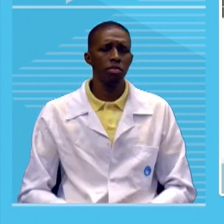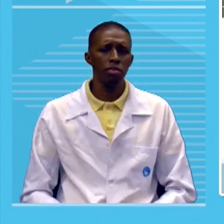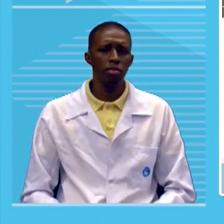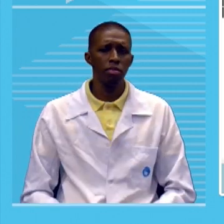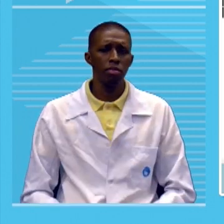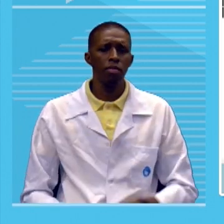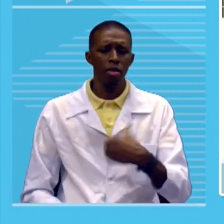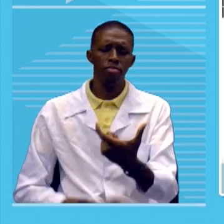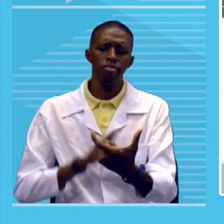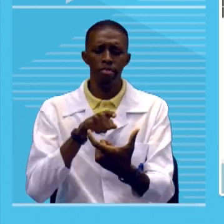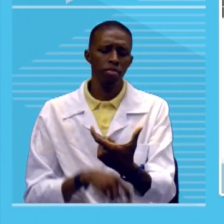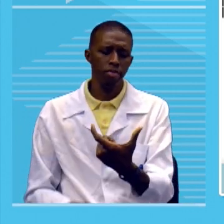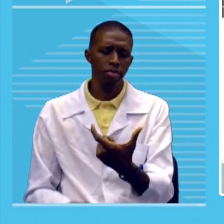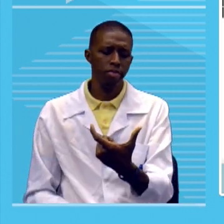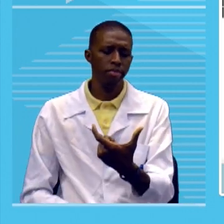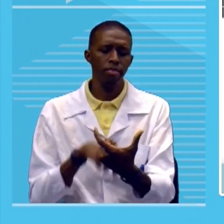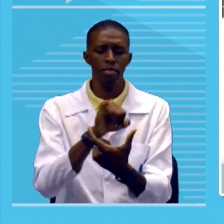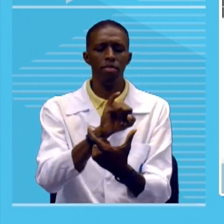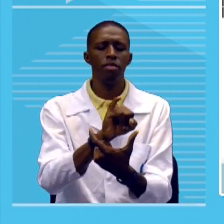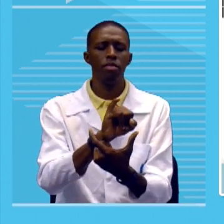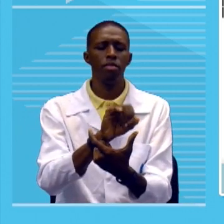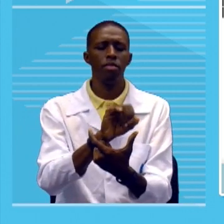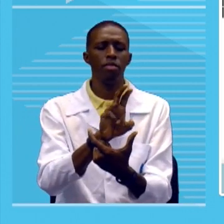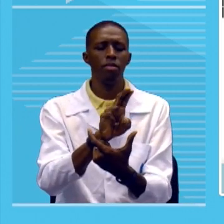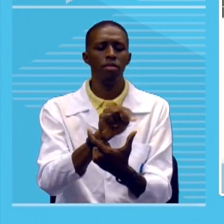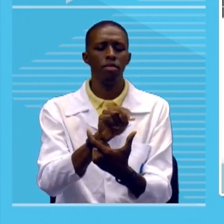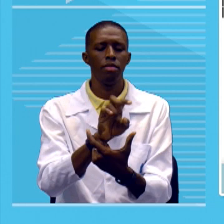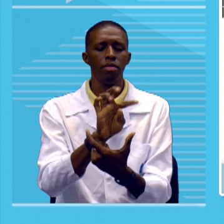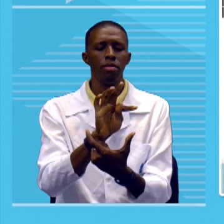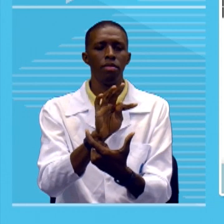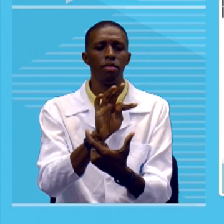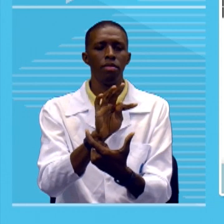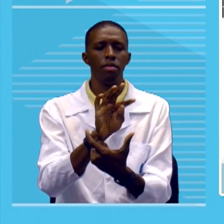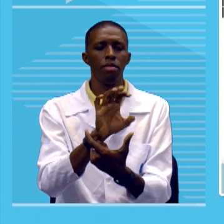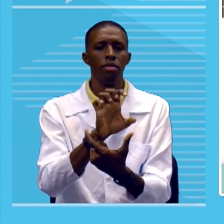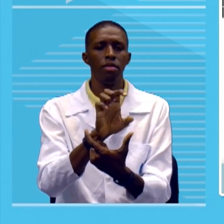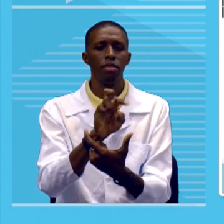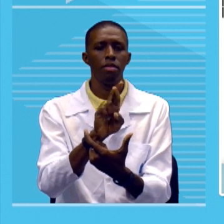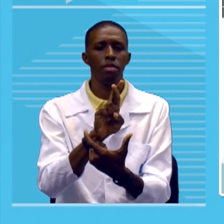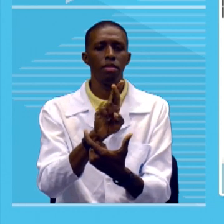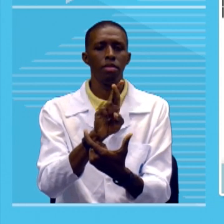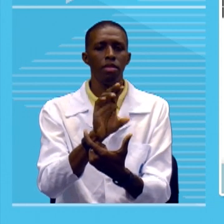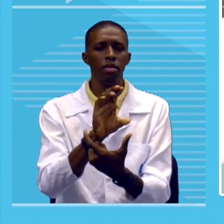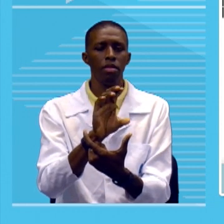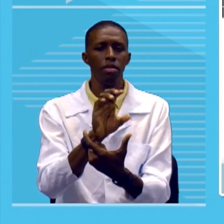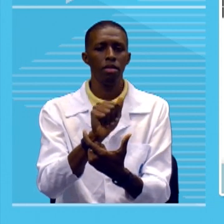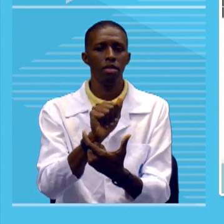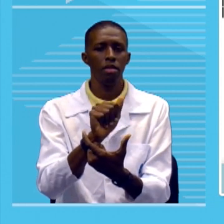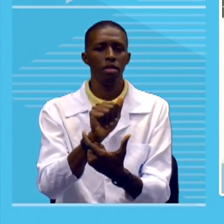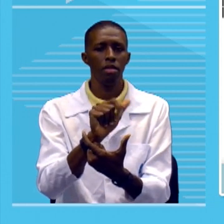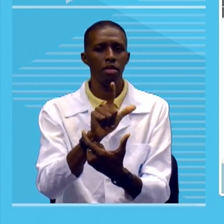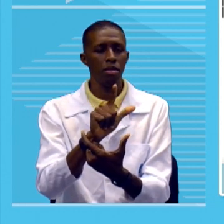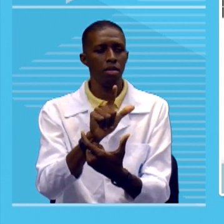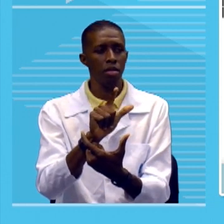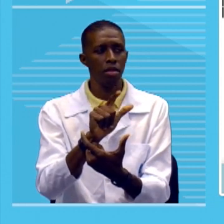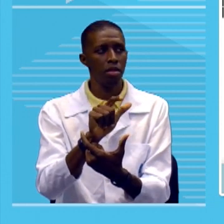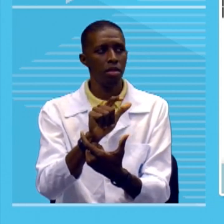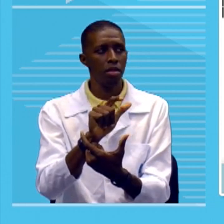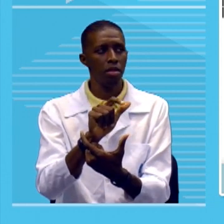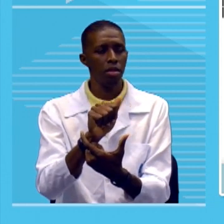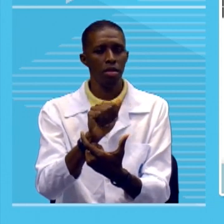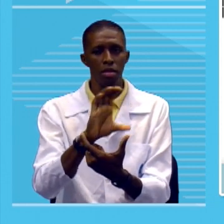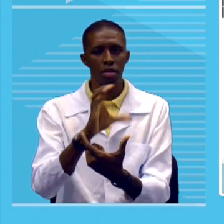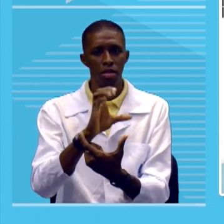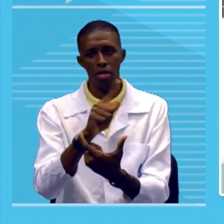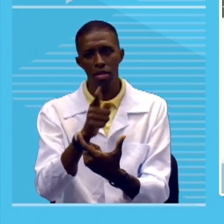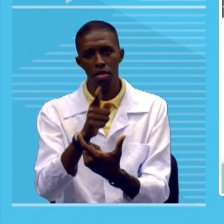uma intercalação. A intercalação é quando o elemento que não aparece na